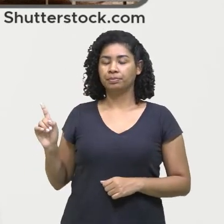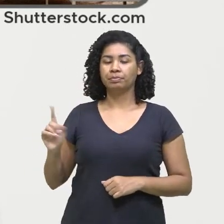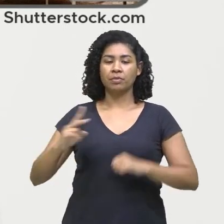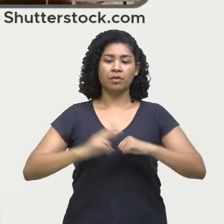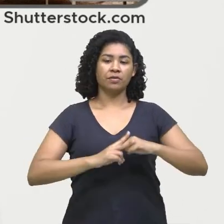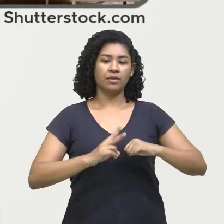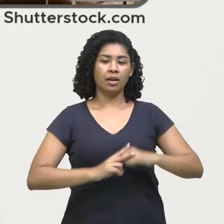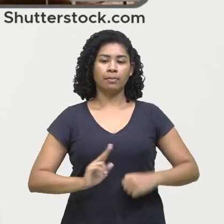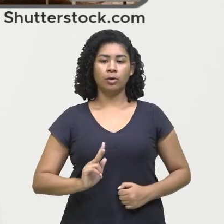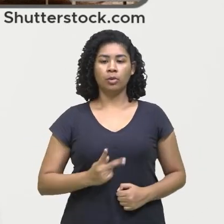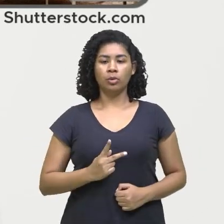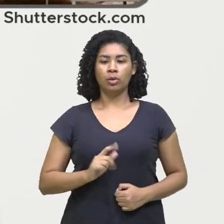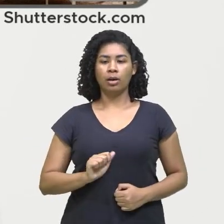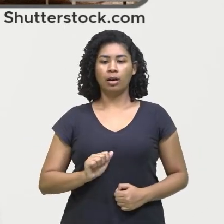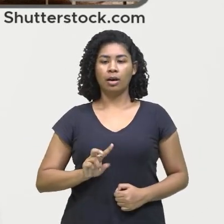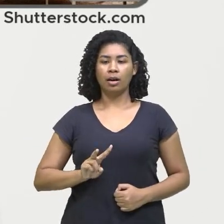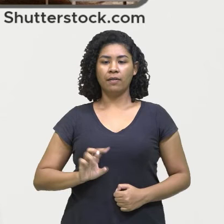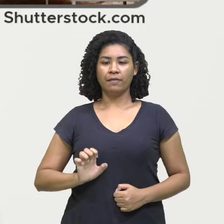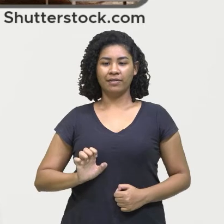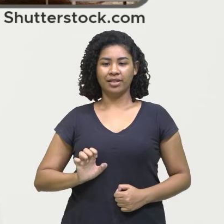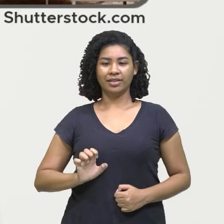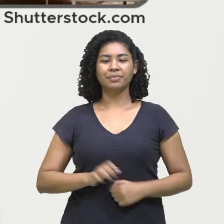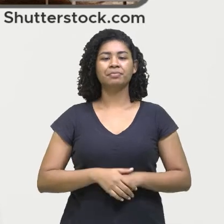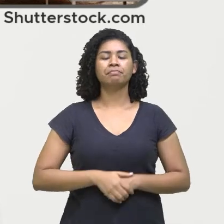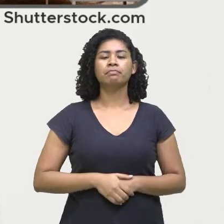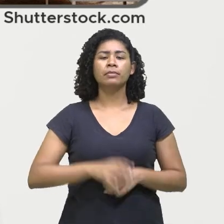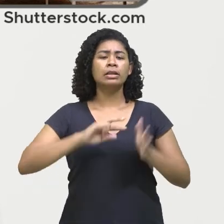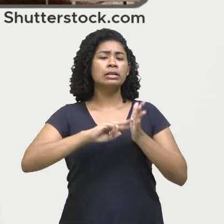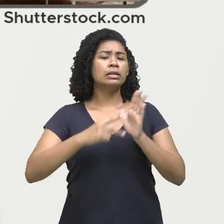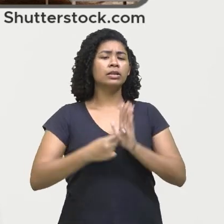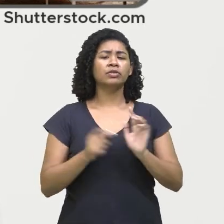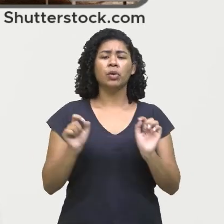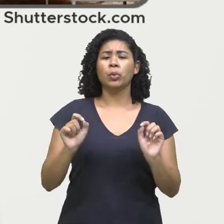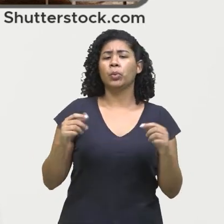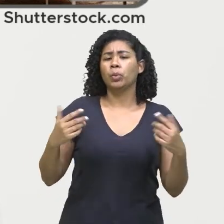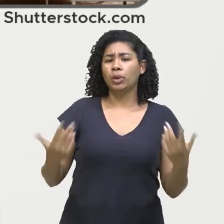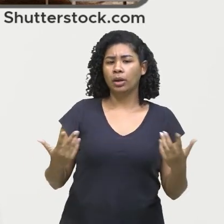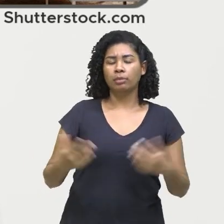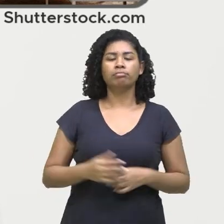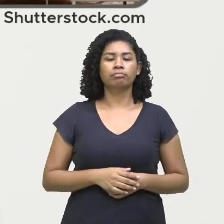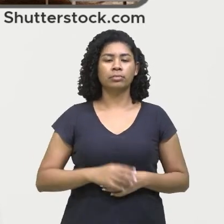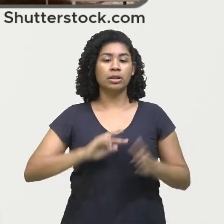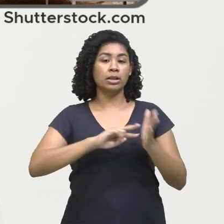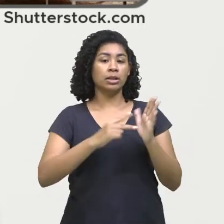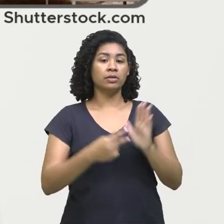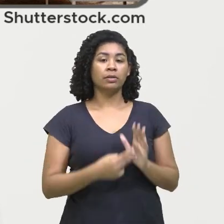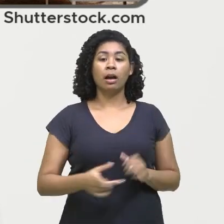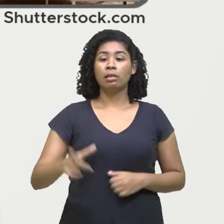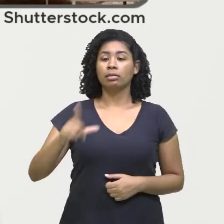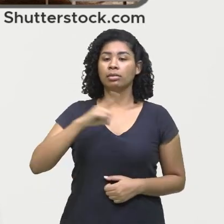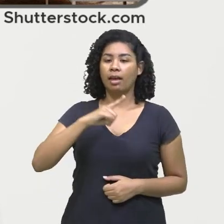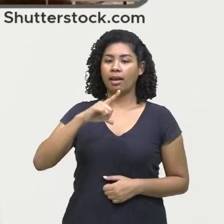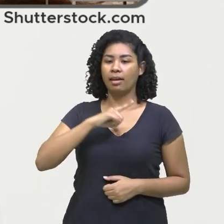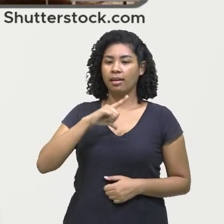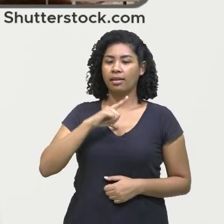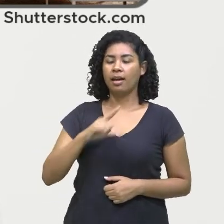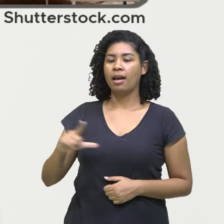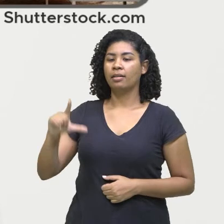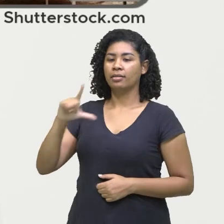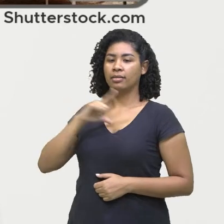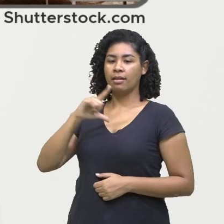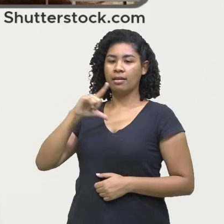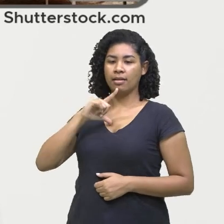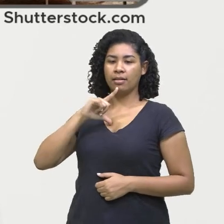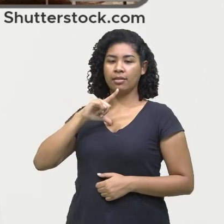verbo have que nós vamos falar. O que significa o verbo have? É o verbo ter ou possuir. Só que